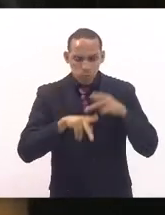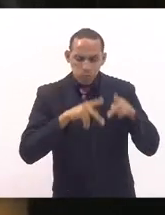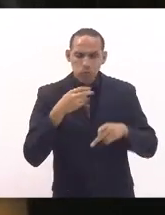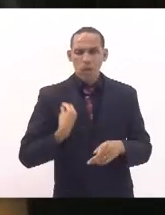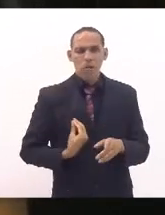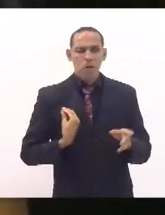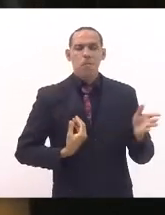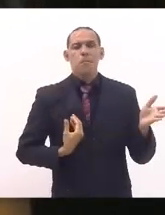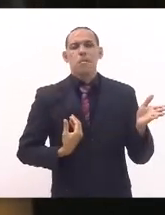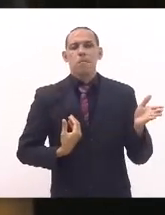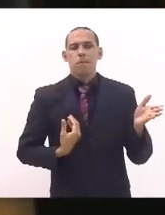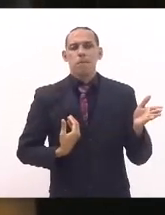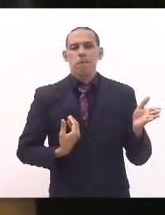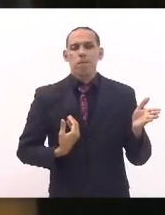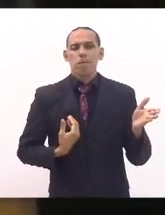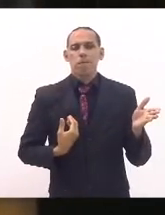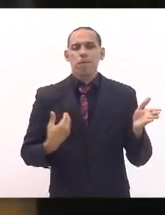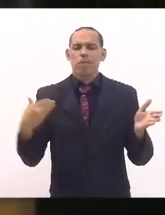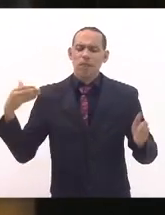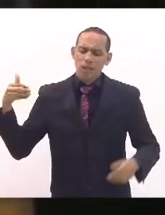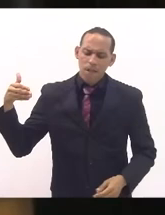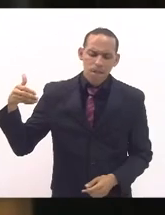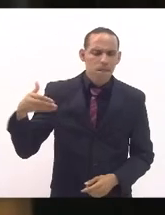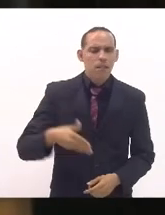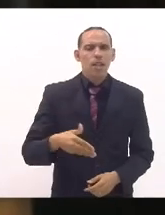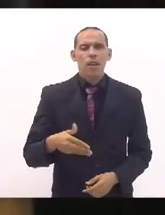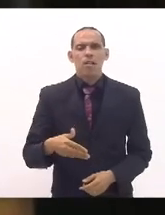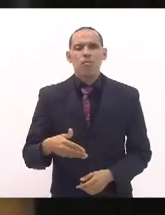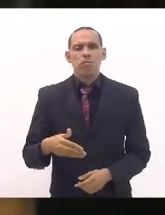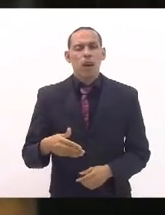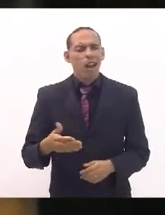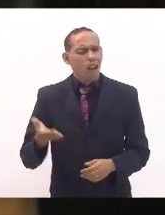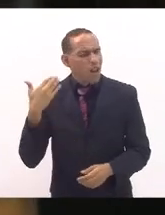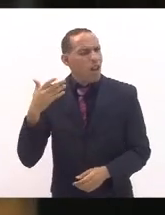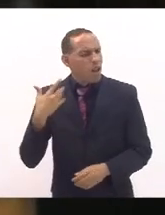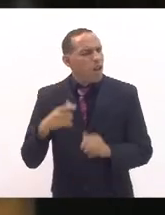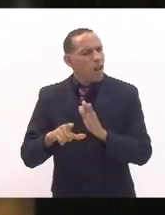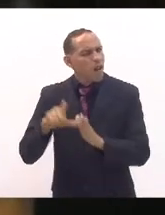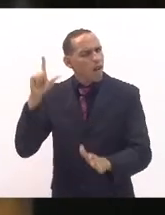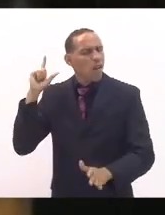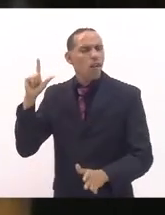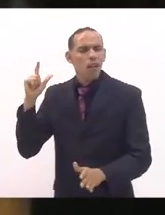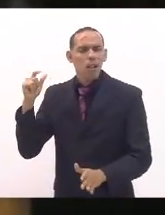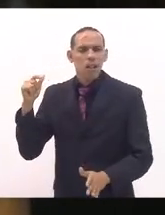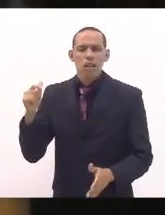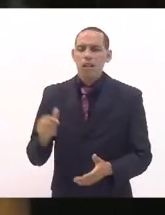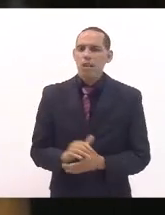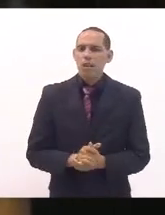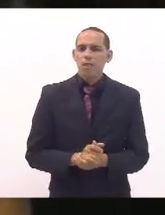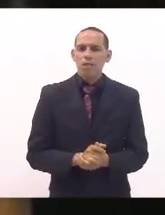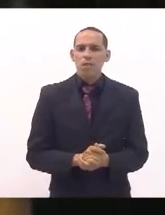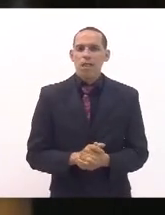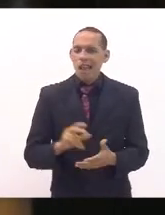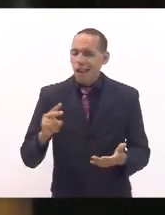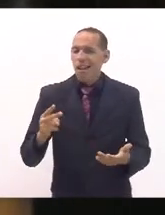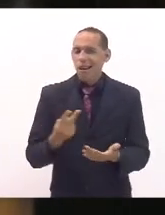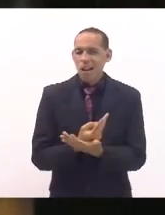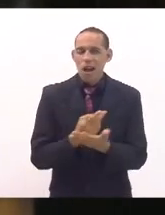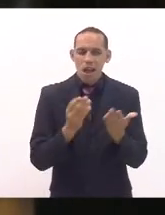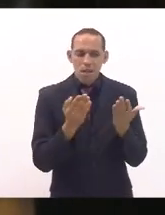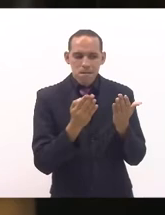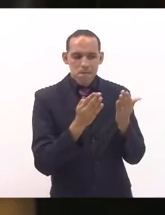Abraão. E eu venho desde que, antes, até mesmo antes da ocorrência, do